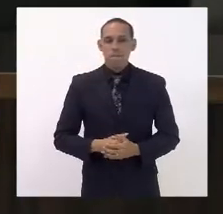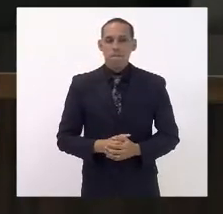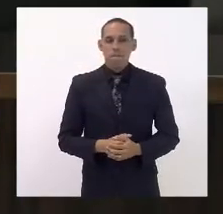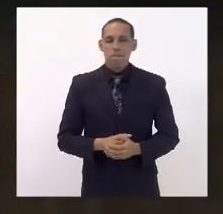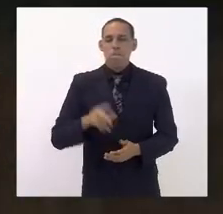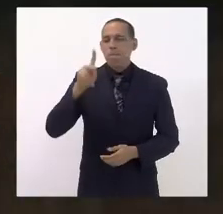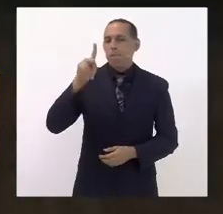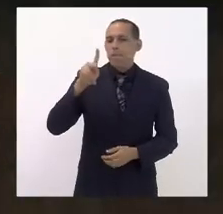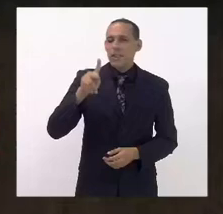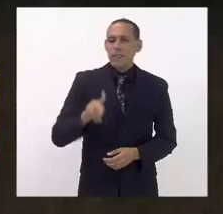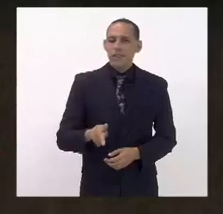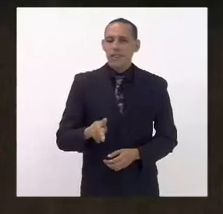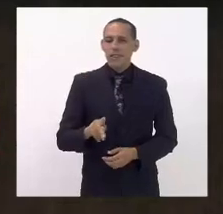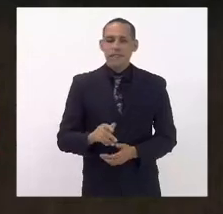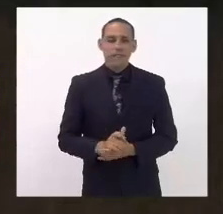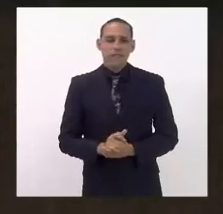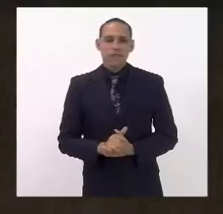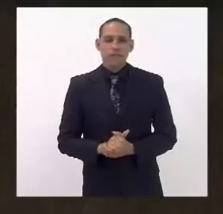Senhor presidente,